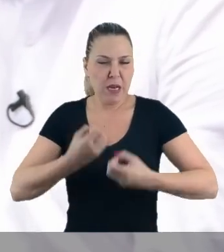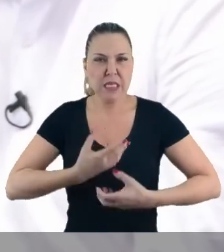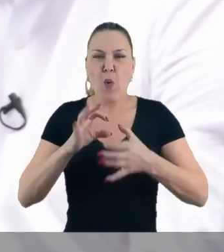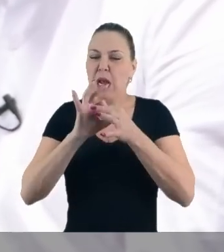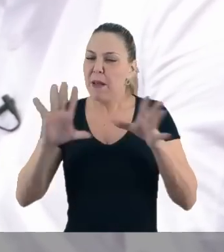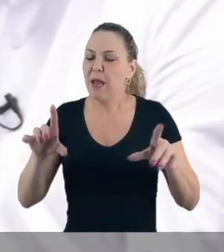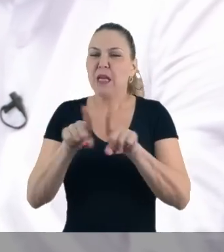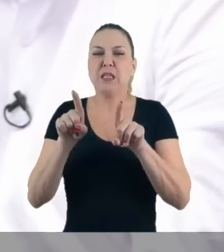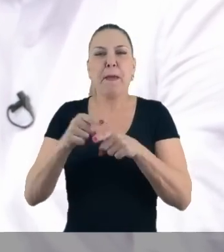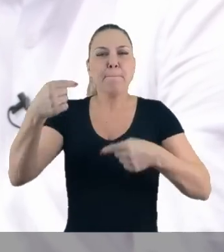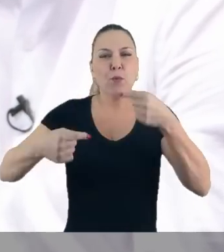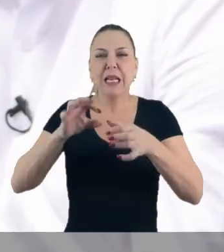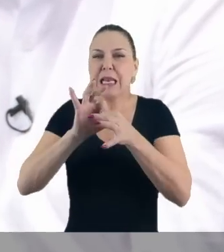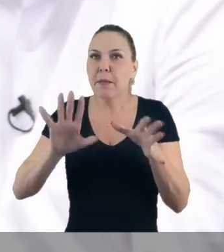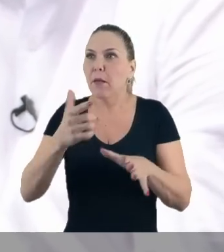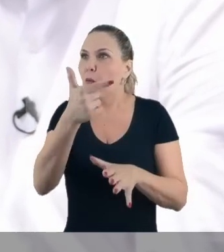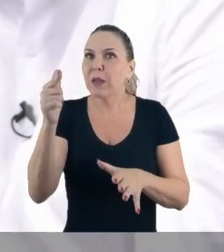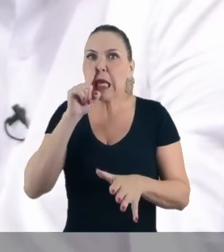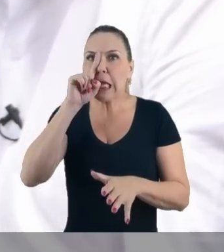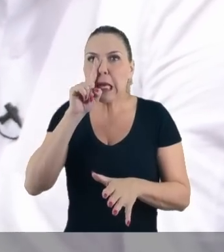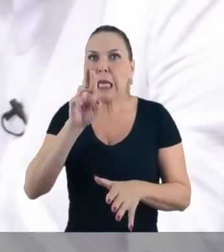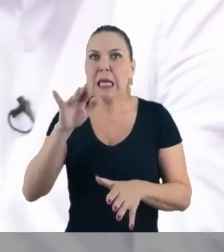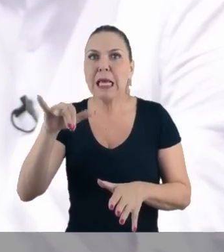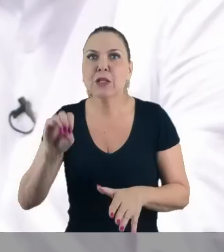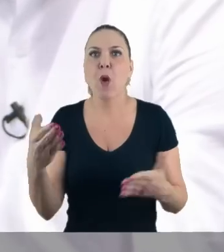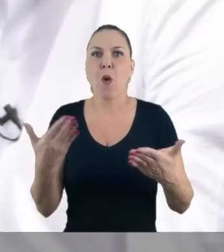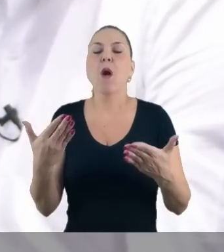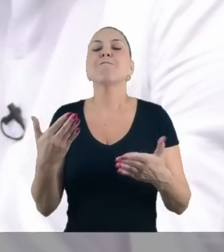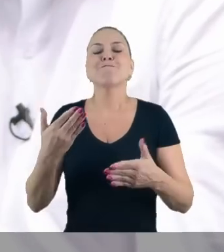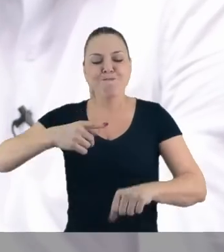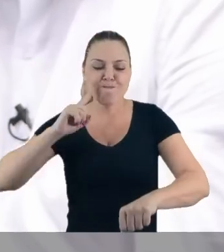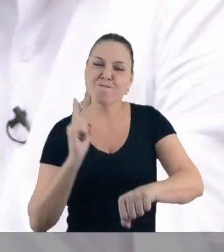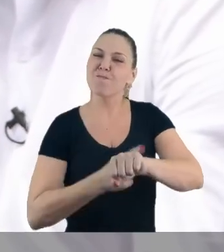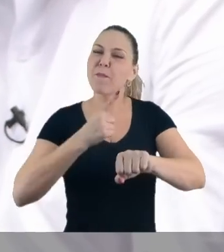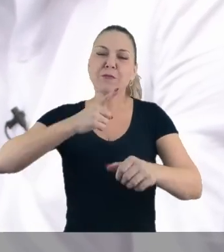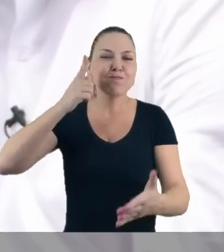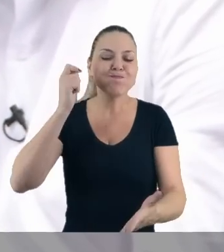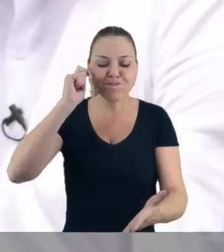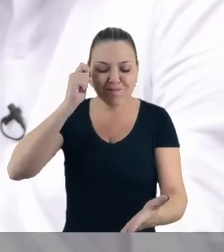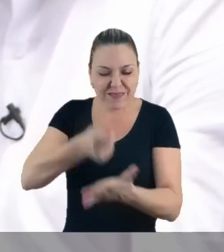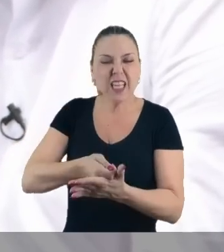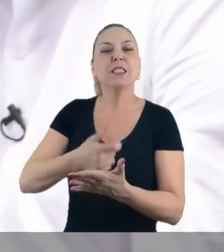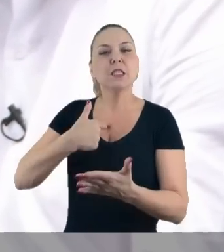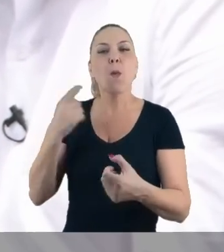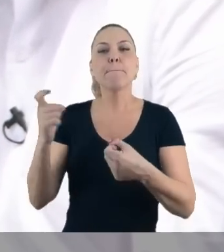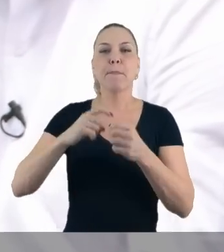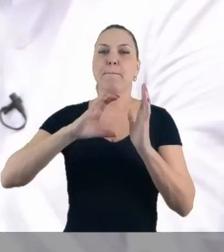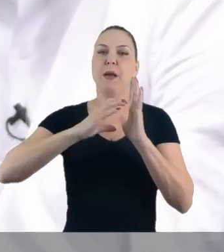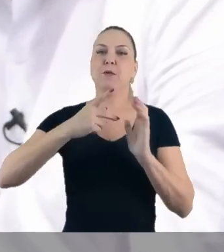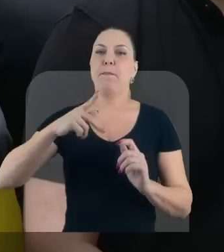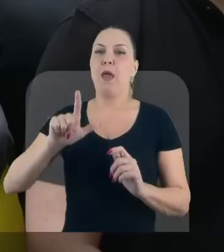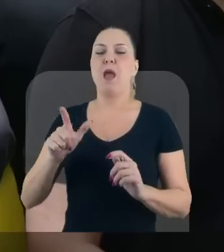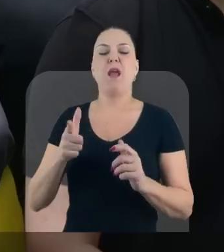risco à liberdade política que a gente está tendo, e é por isso que neste momento eu decidi me filiar ao PL, porque eu acho que a gente deve deixar todas as divergências